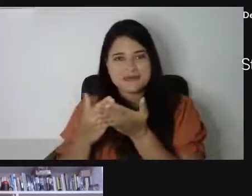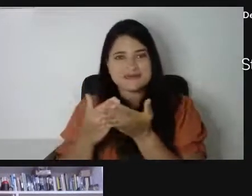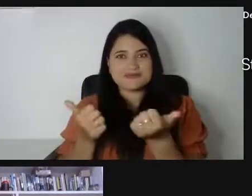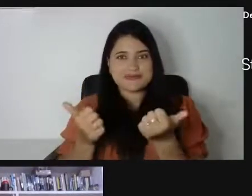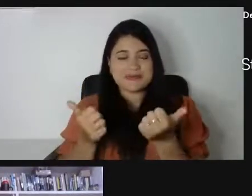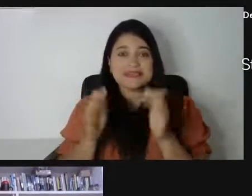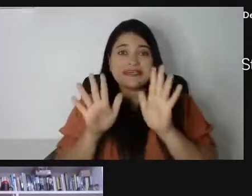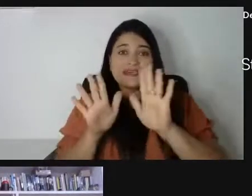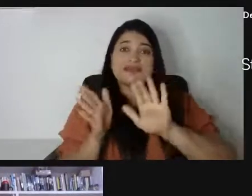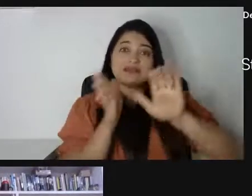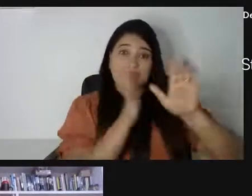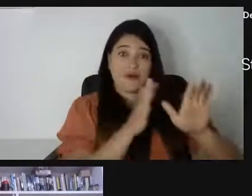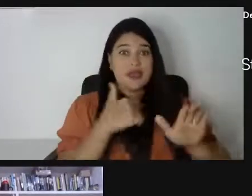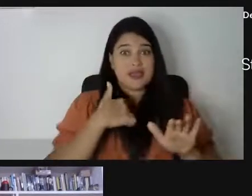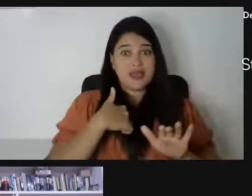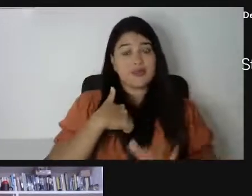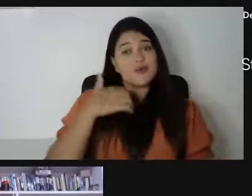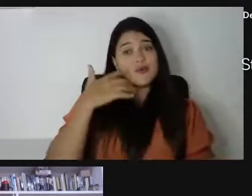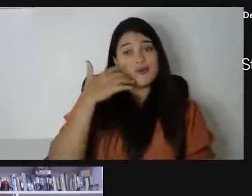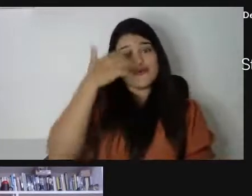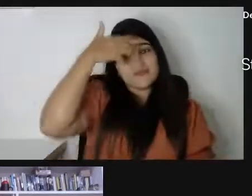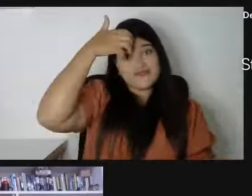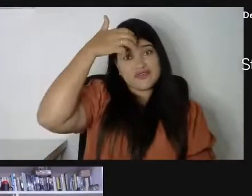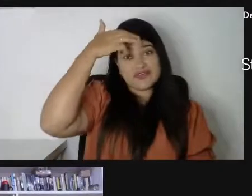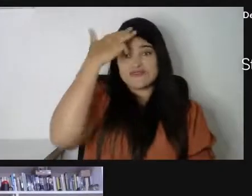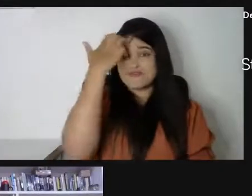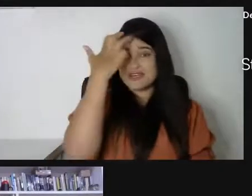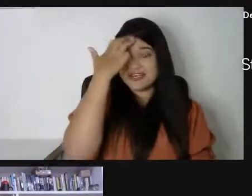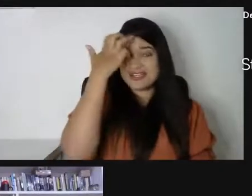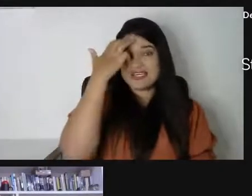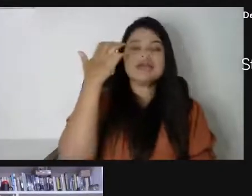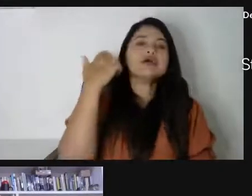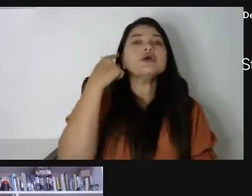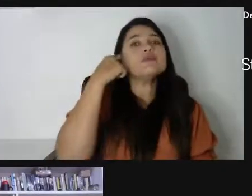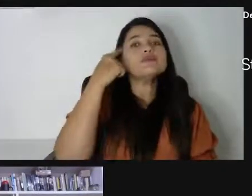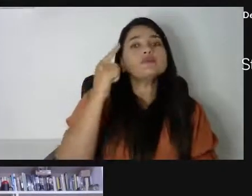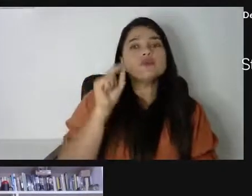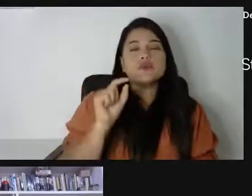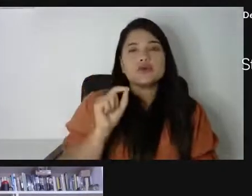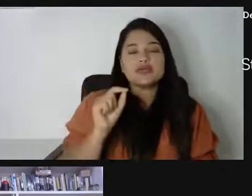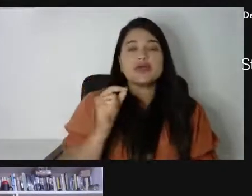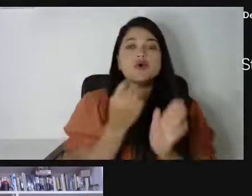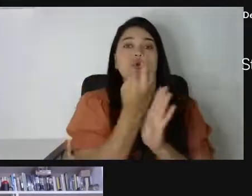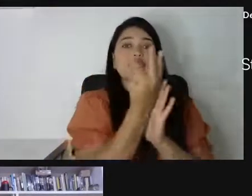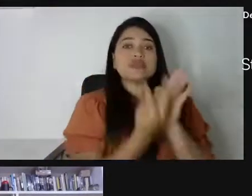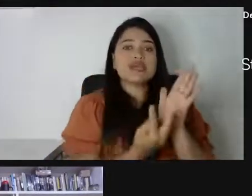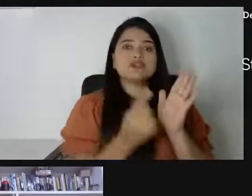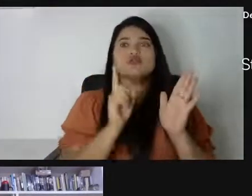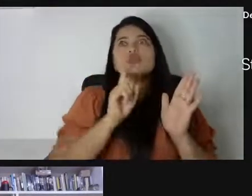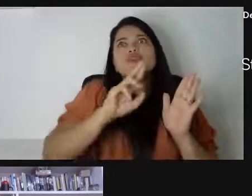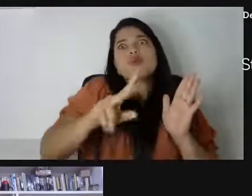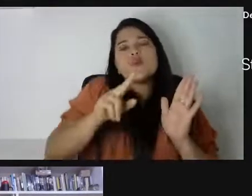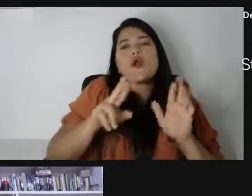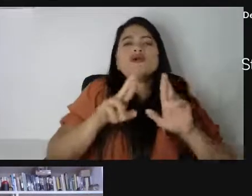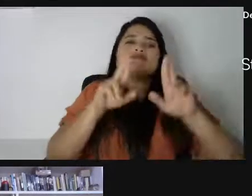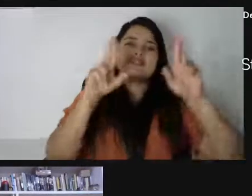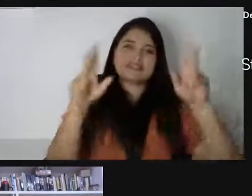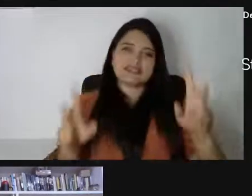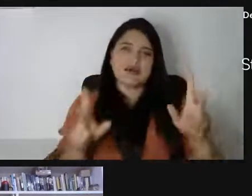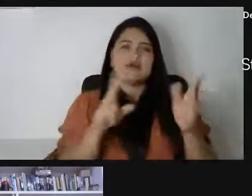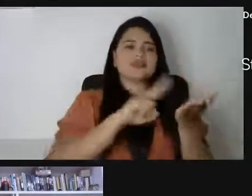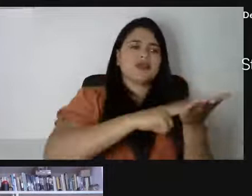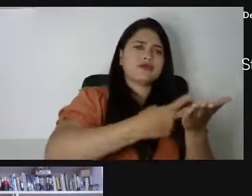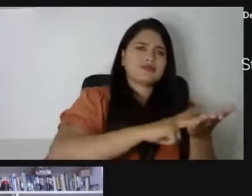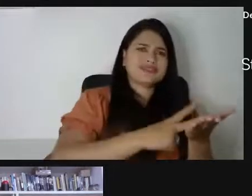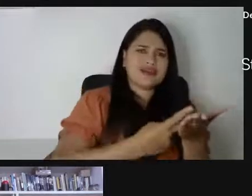essa diferenciação, a minha diferenciação ali no texto, ela não é uma diferenciação, olha, tradução é uma coisa diferente. As duas